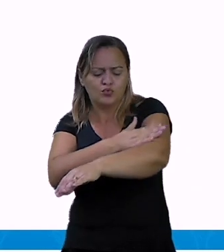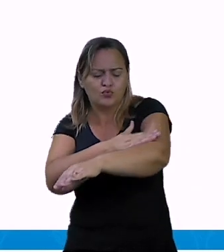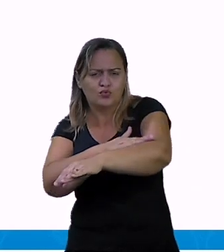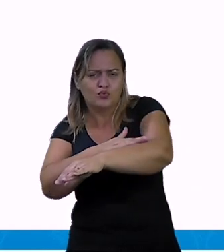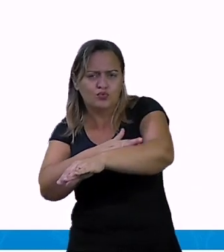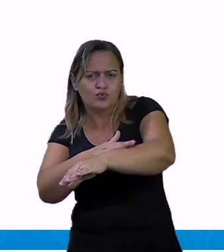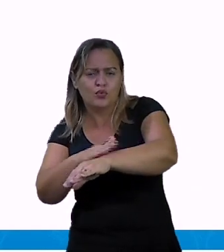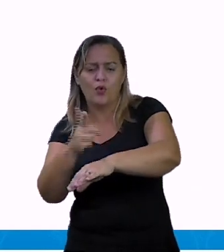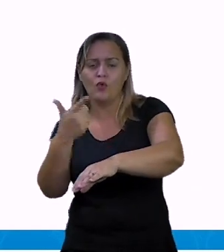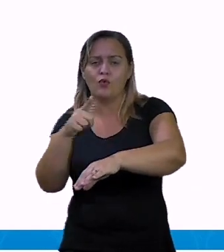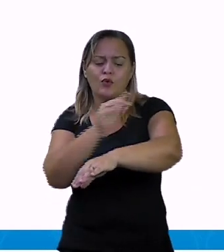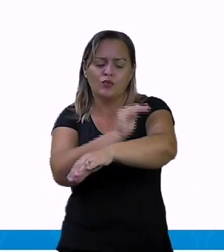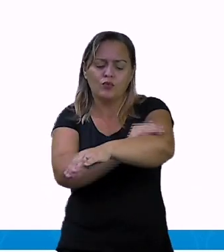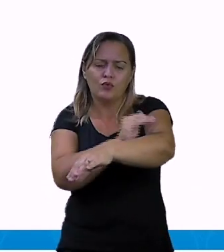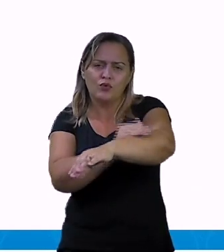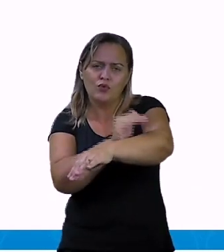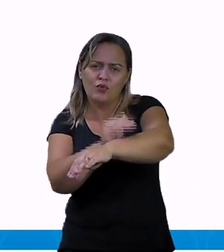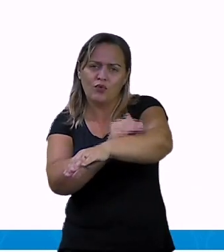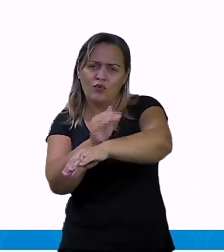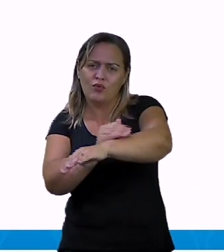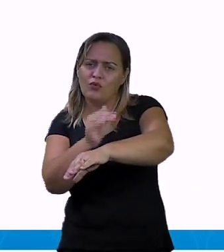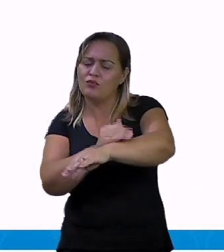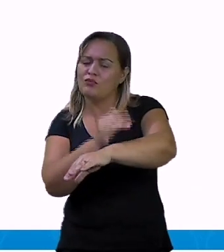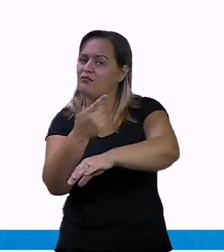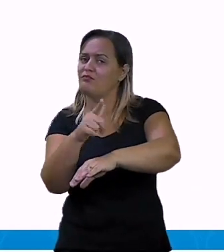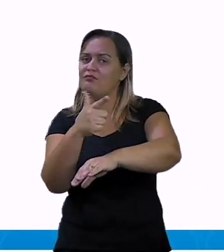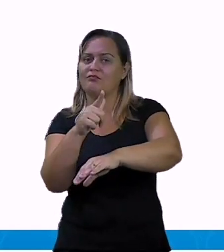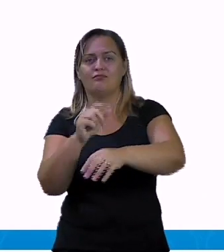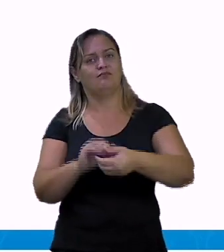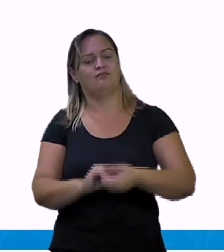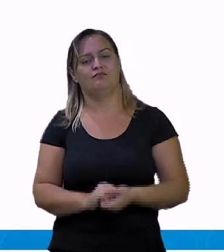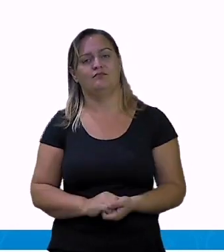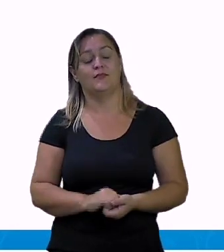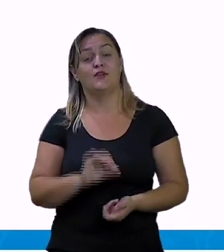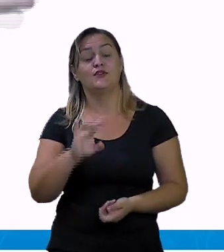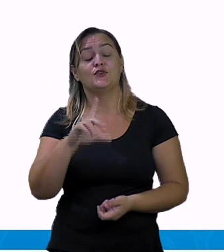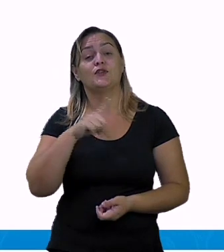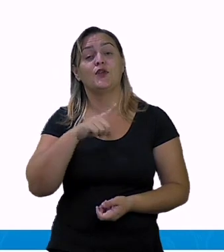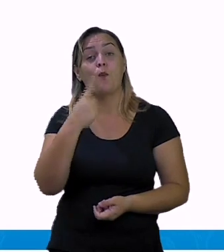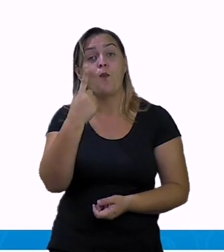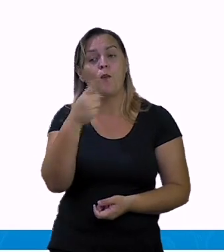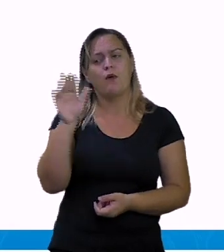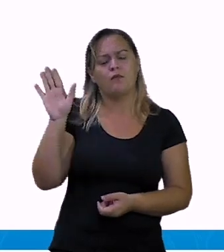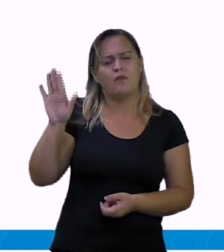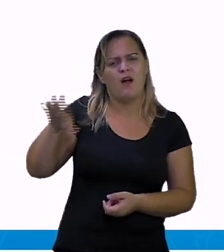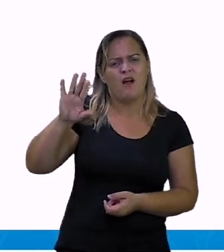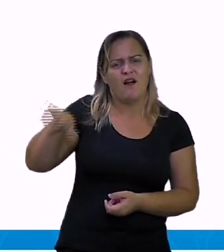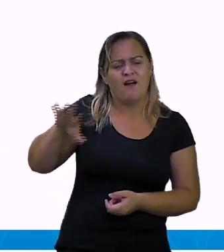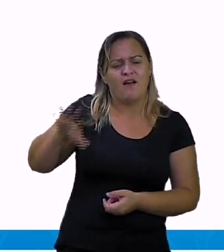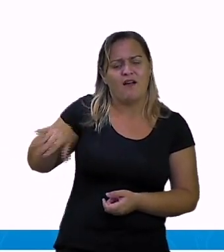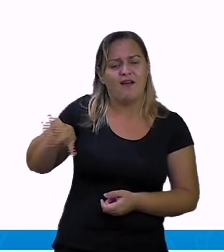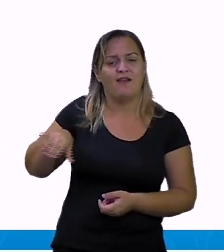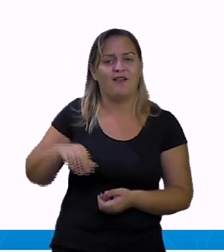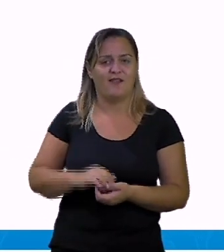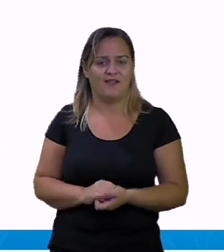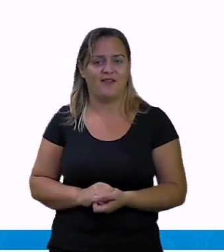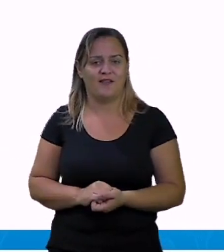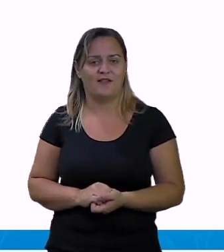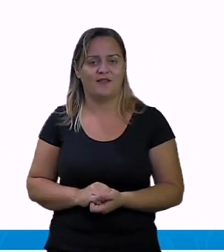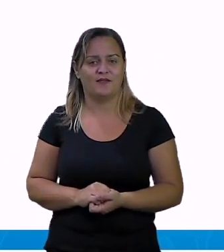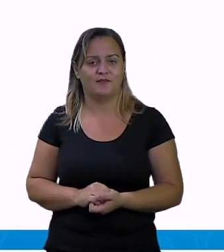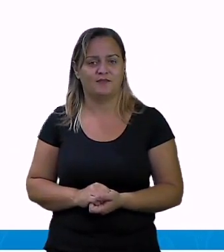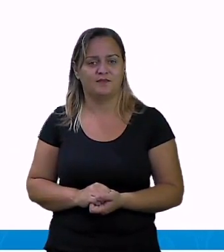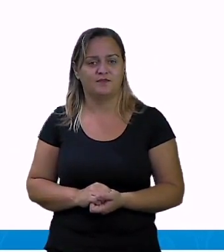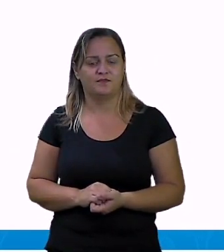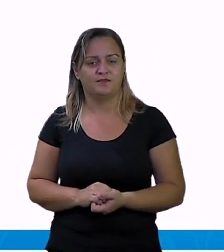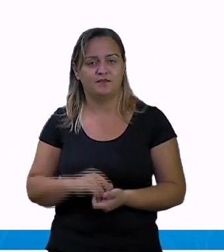apresentam mandíbula e possui uma única nadadeira percebem como que os nossos peixe aqui ó